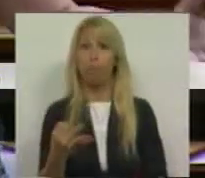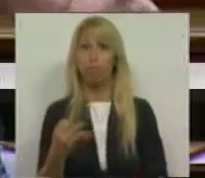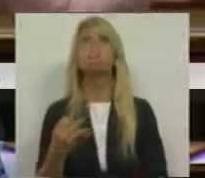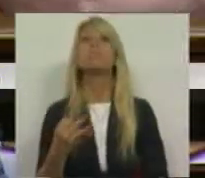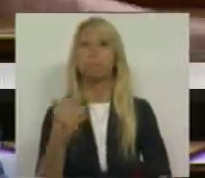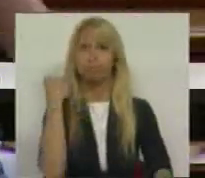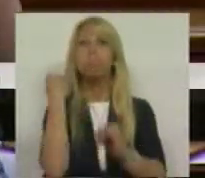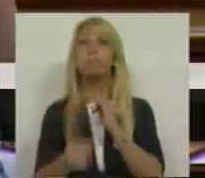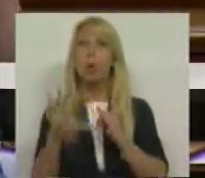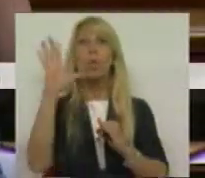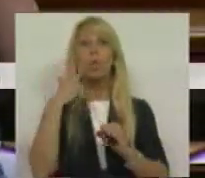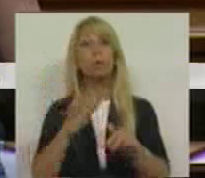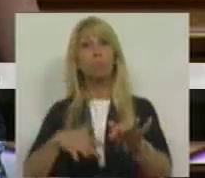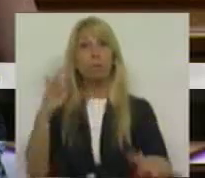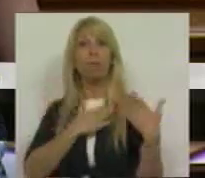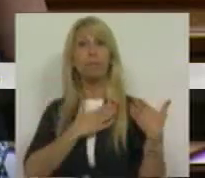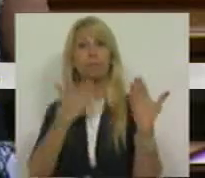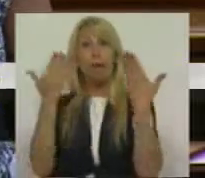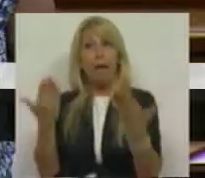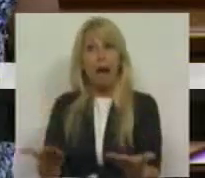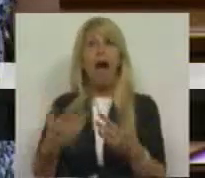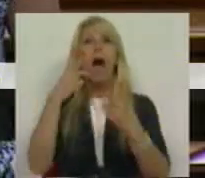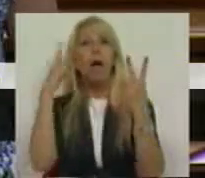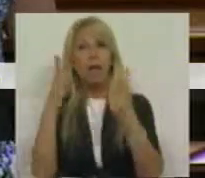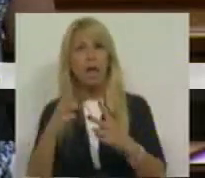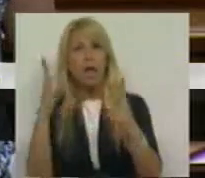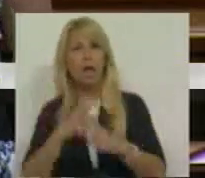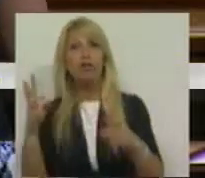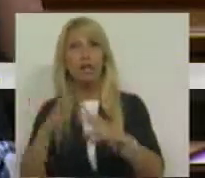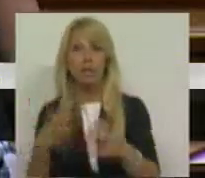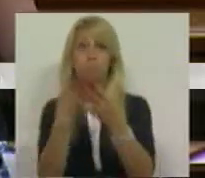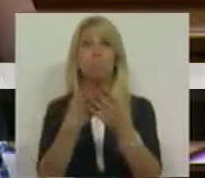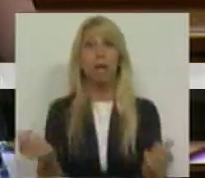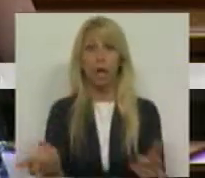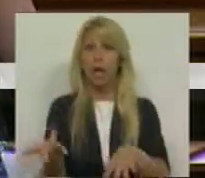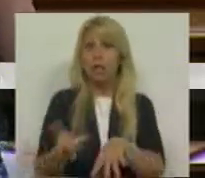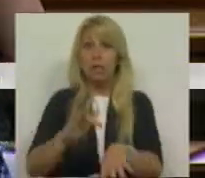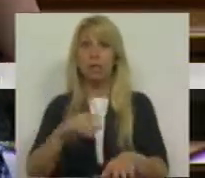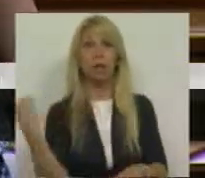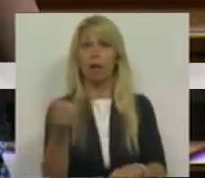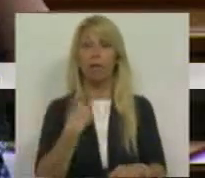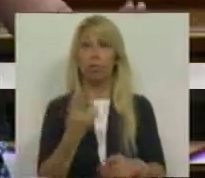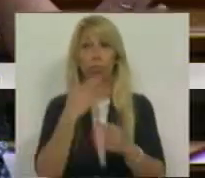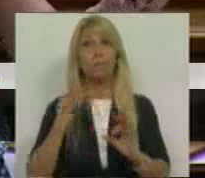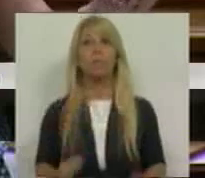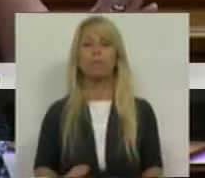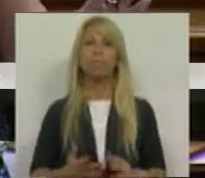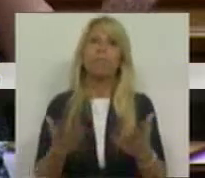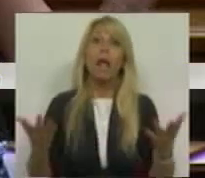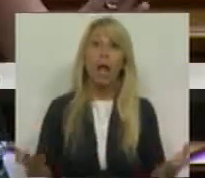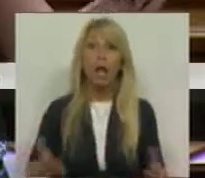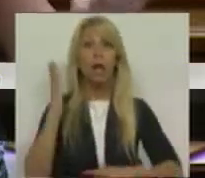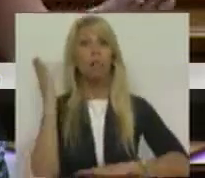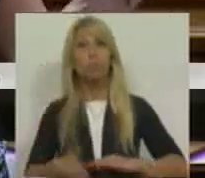este Parlamento se responsabiliza por uma averiguação sobre esta matéria tão delicada para todos. Entretanto, Paulo